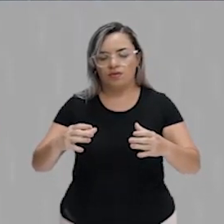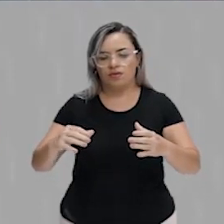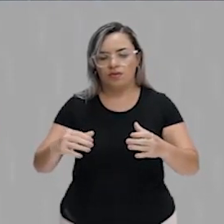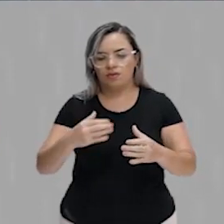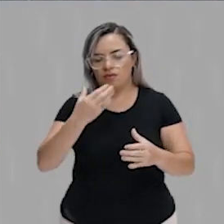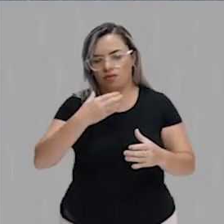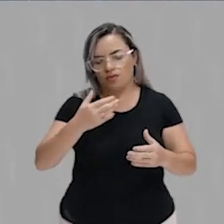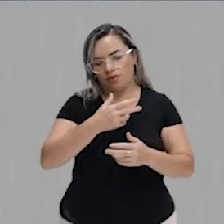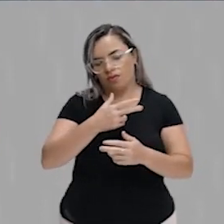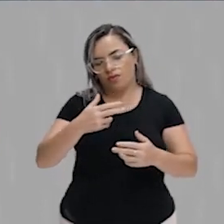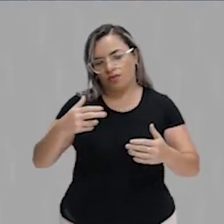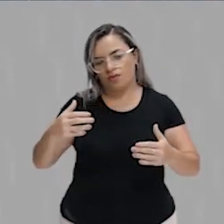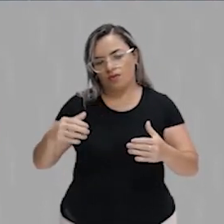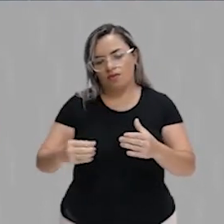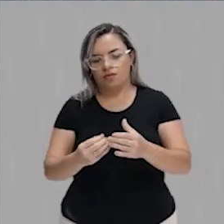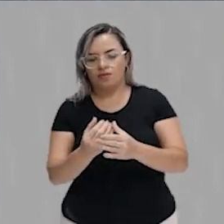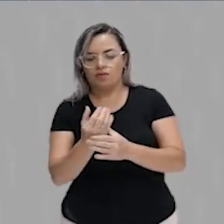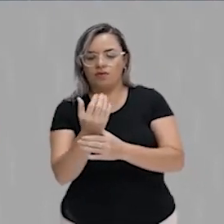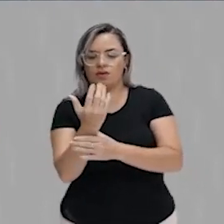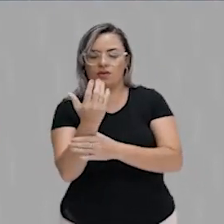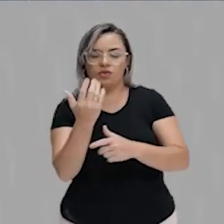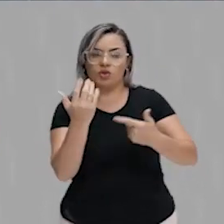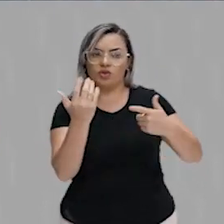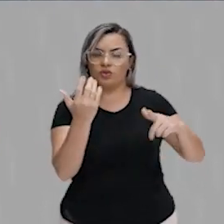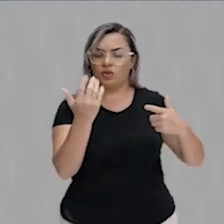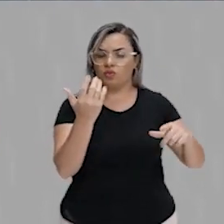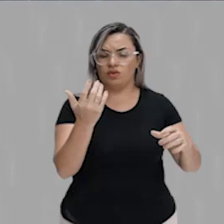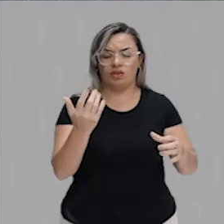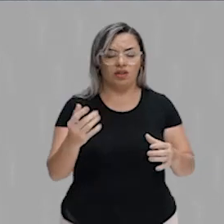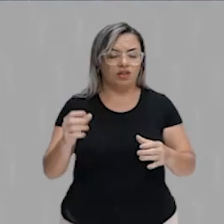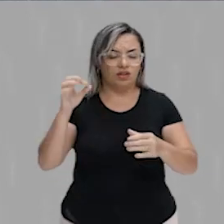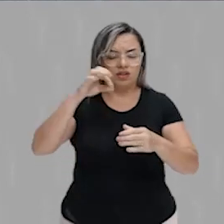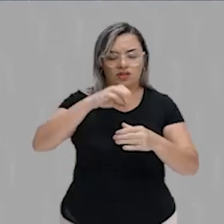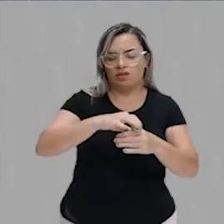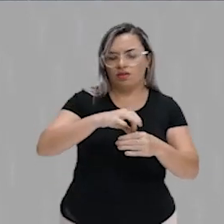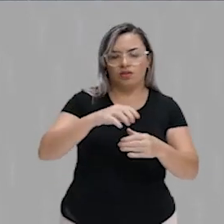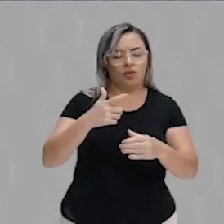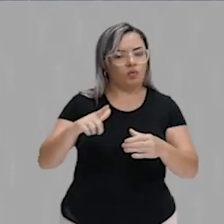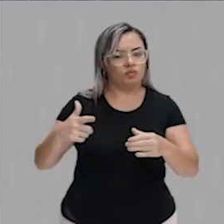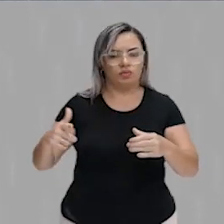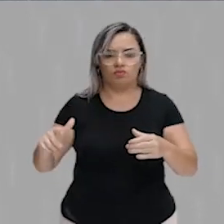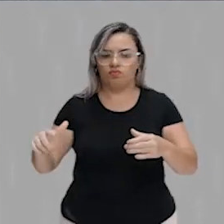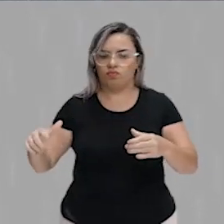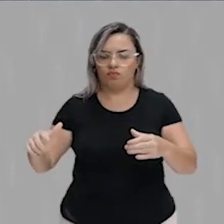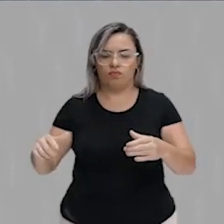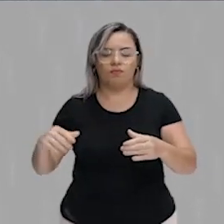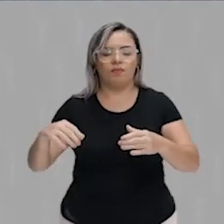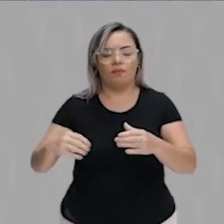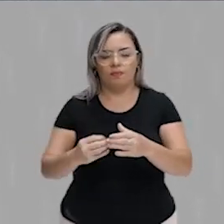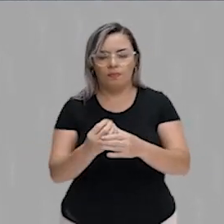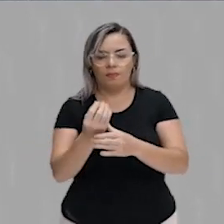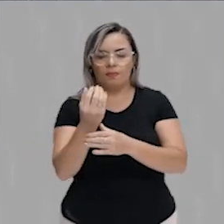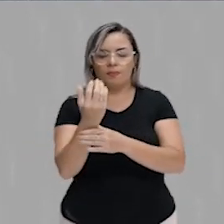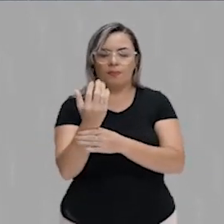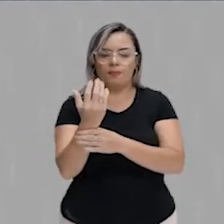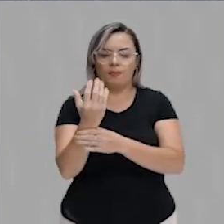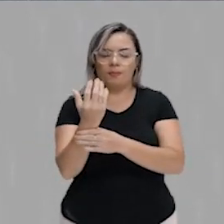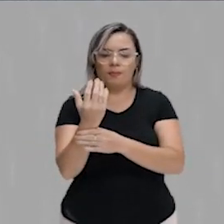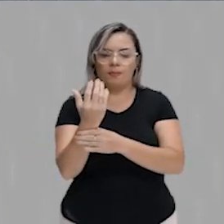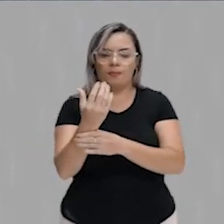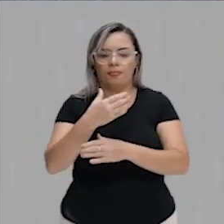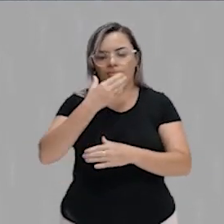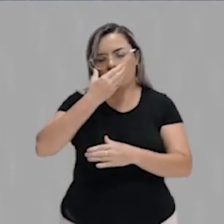e vai formar um fruto sem a presença da semente. Então, a flor ela nem foi fecundada, mas como foi aplicado a auxina, vai se